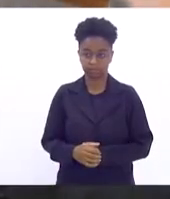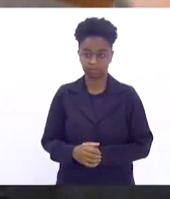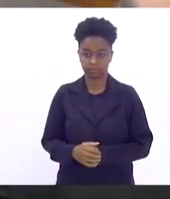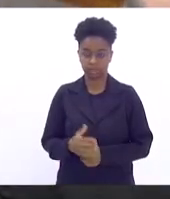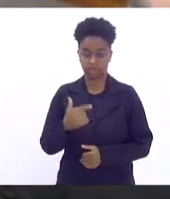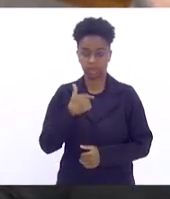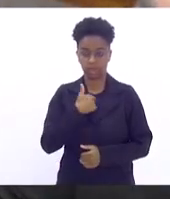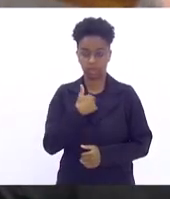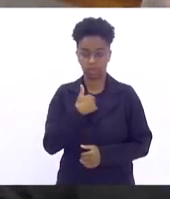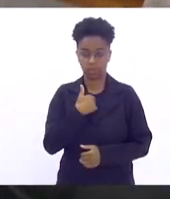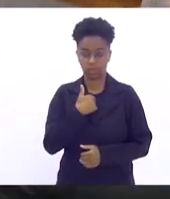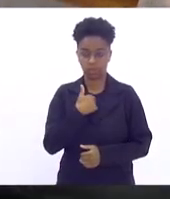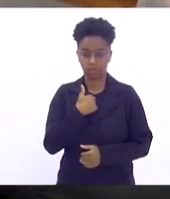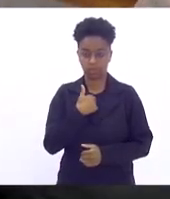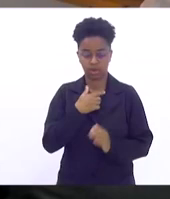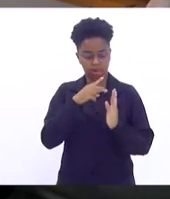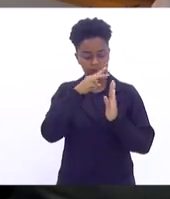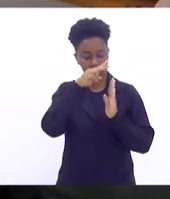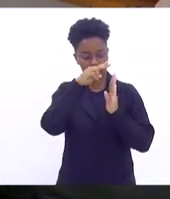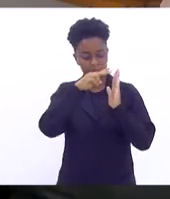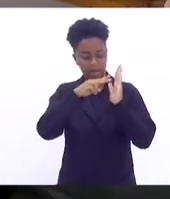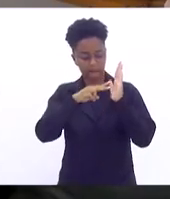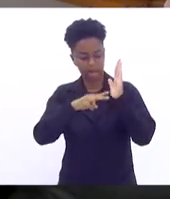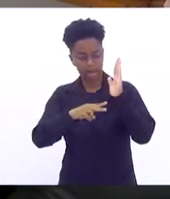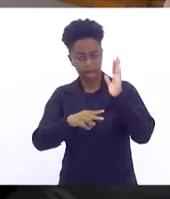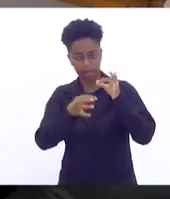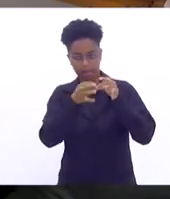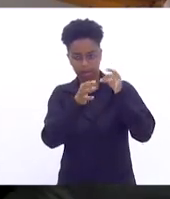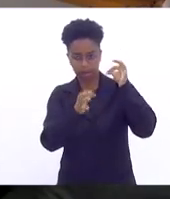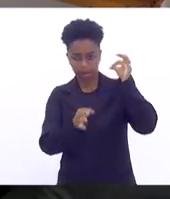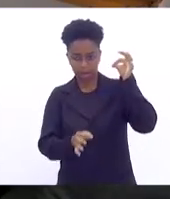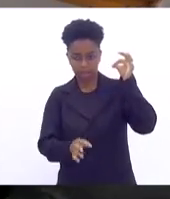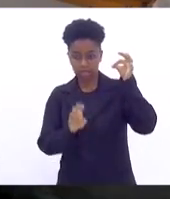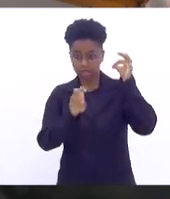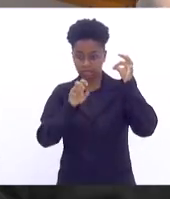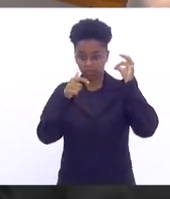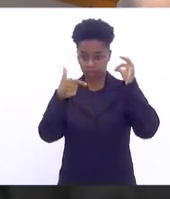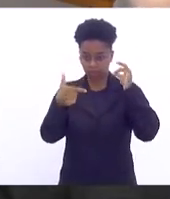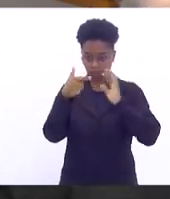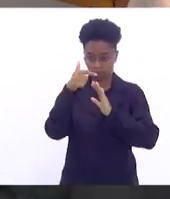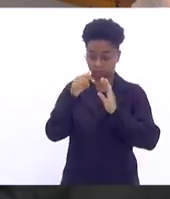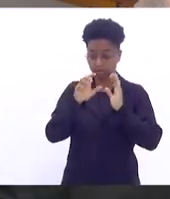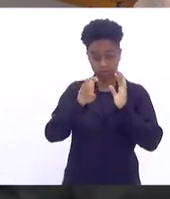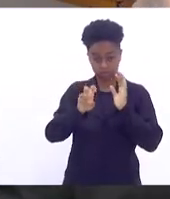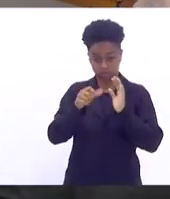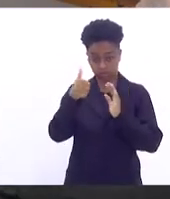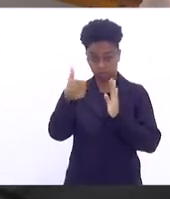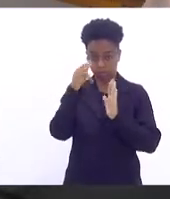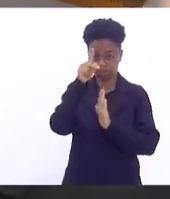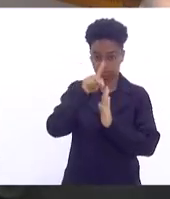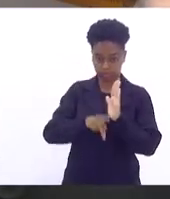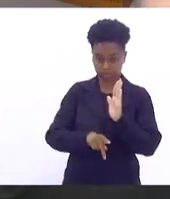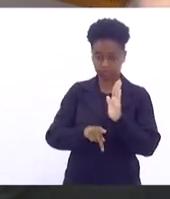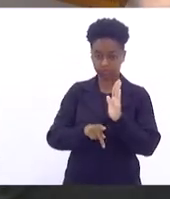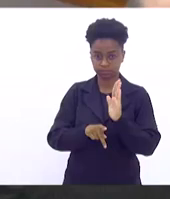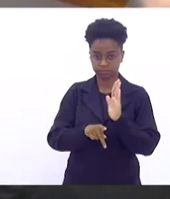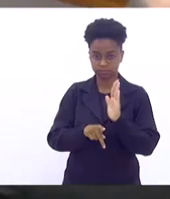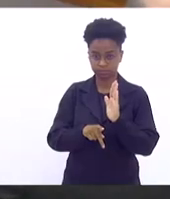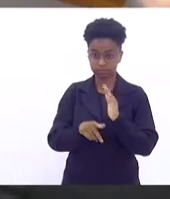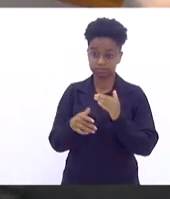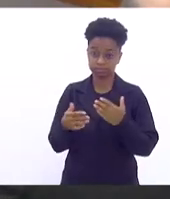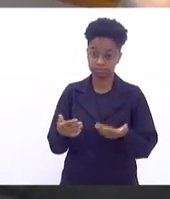eu procurei ler a ementa dos 51 projetos e